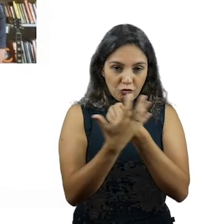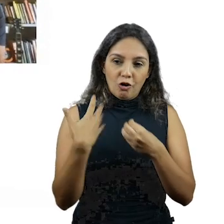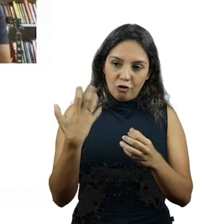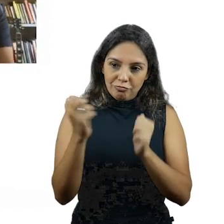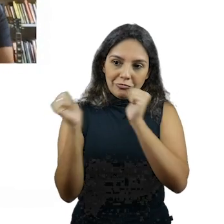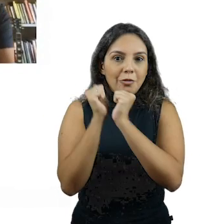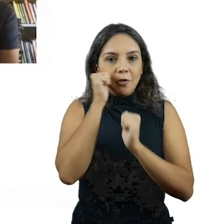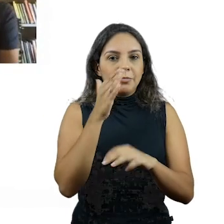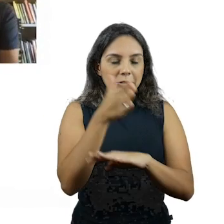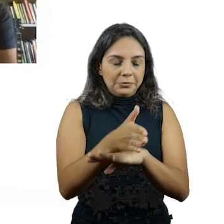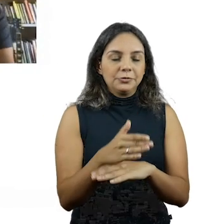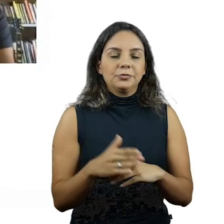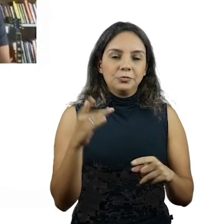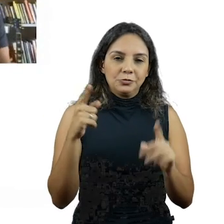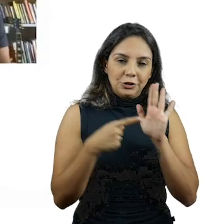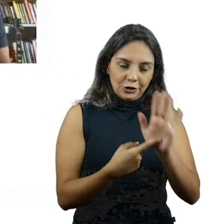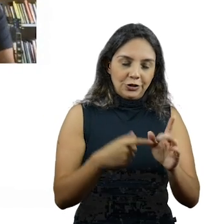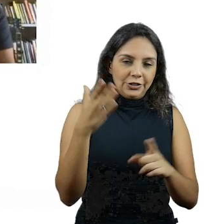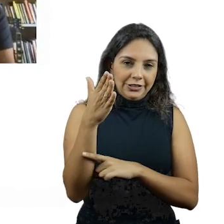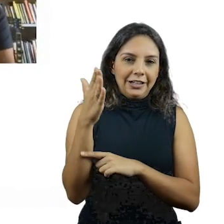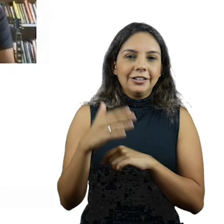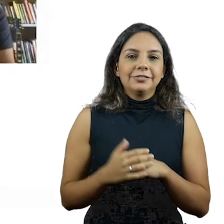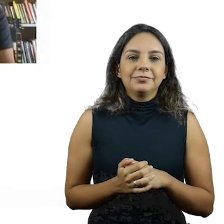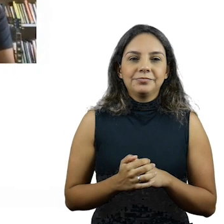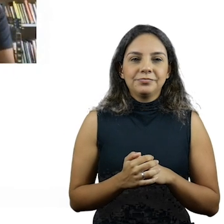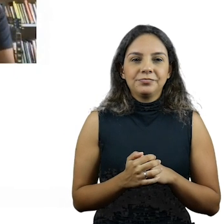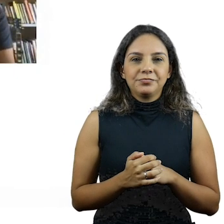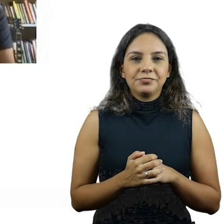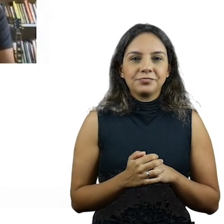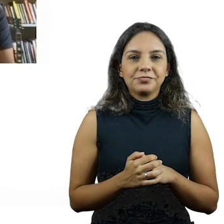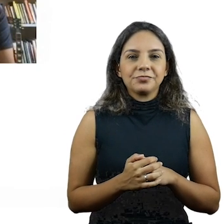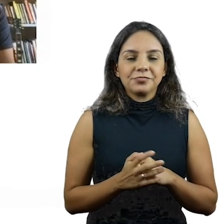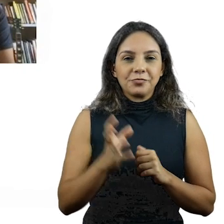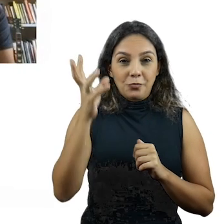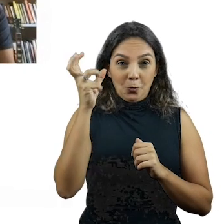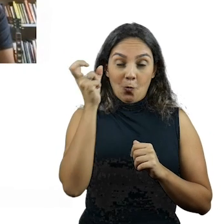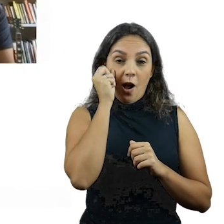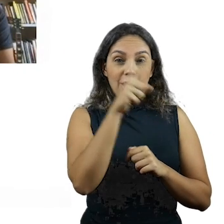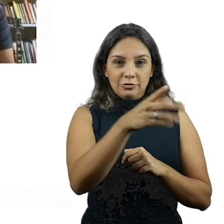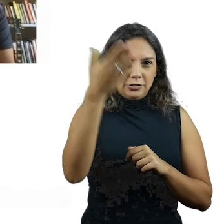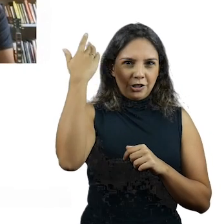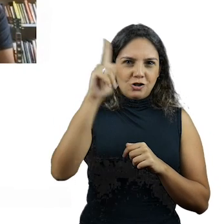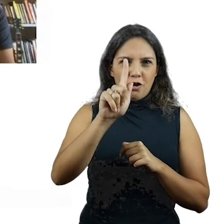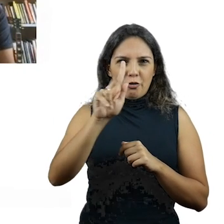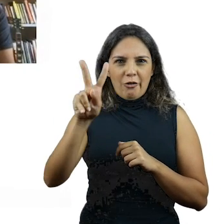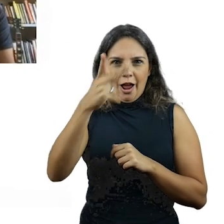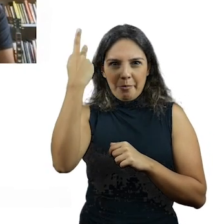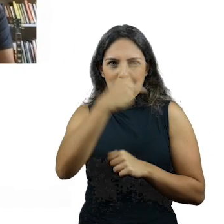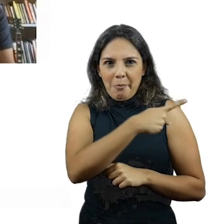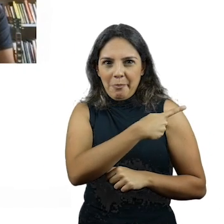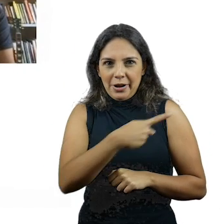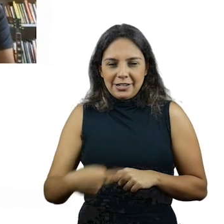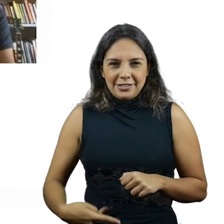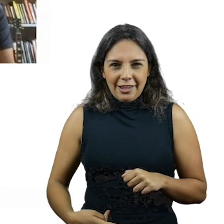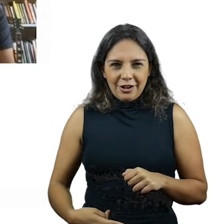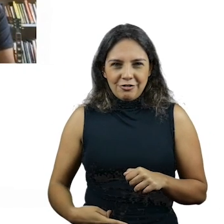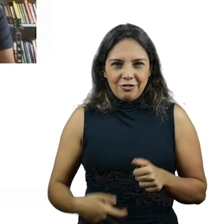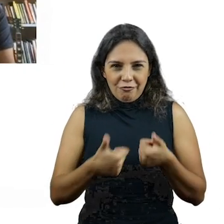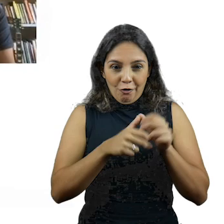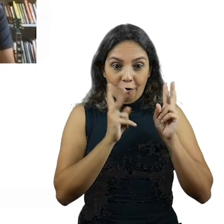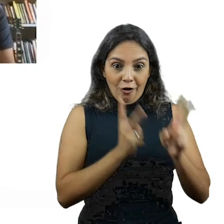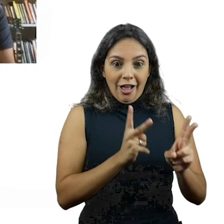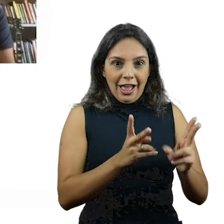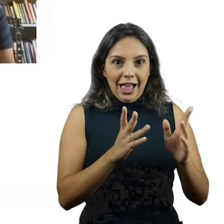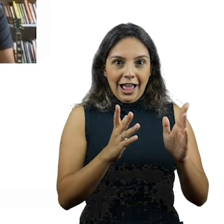lá. Eu quero mostrar esse hotel, porque aquele quarto do Getúlio, que ficou igual era na época, aquilo